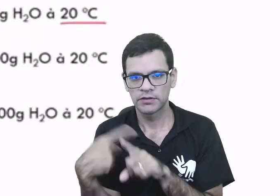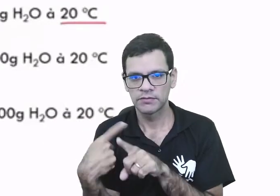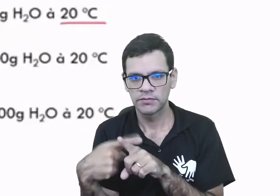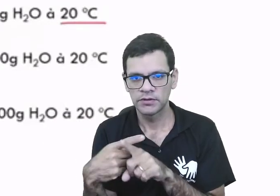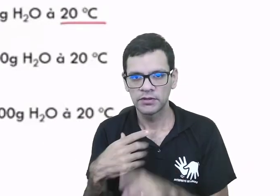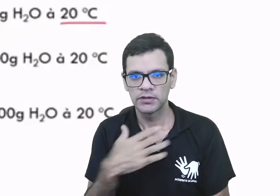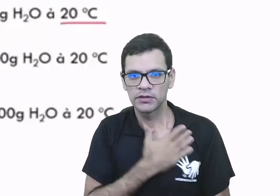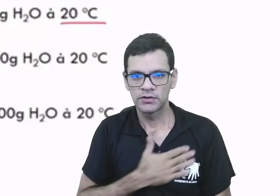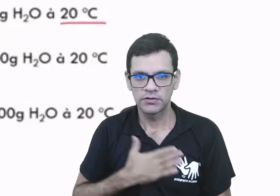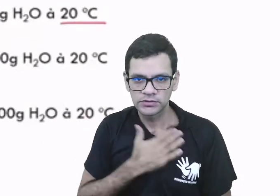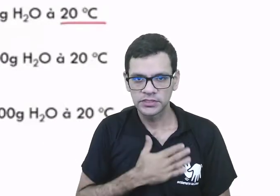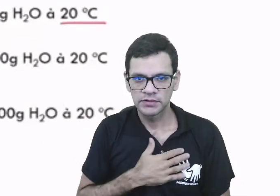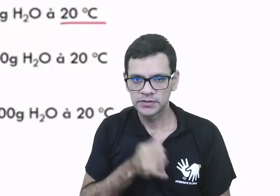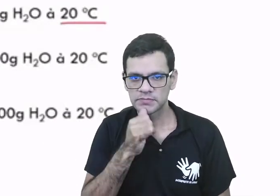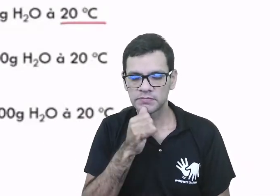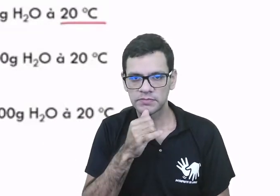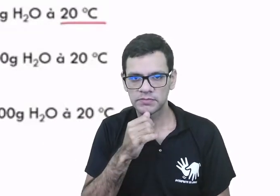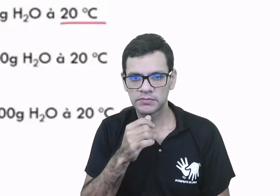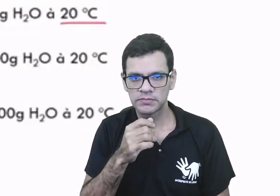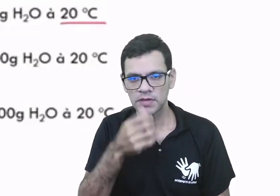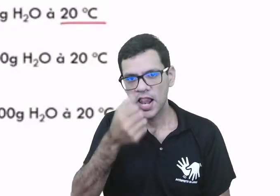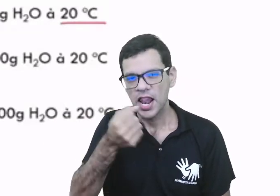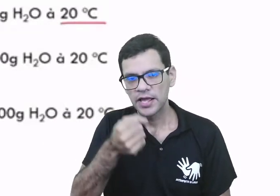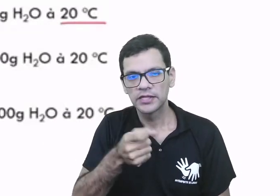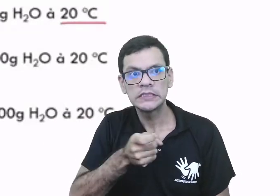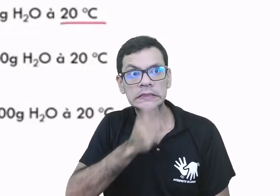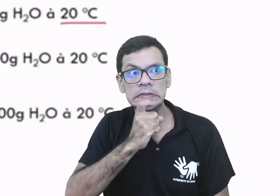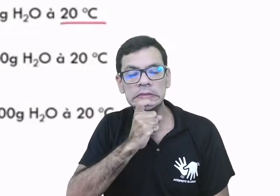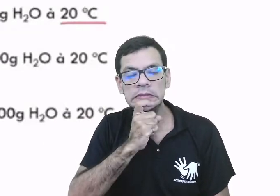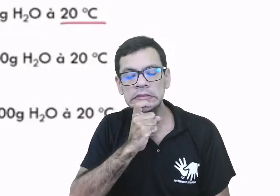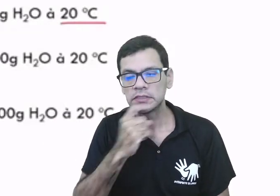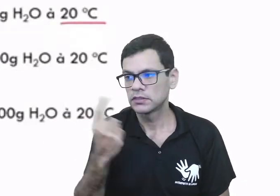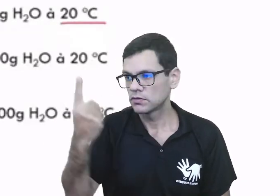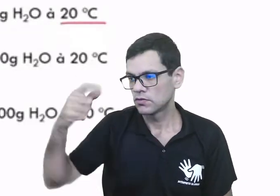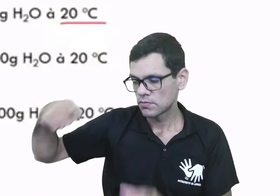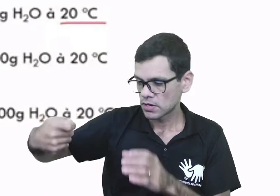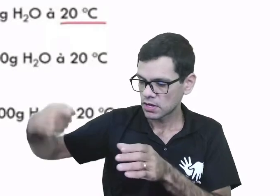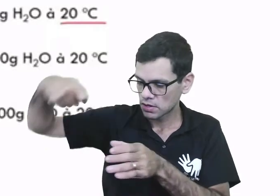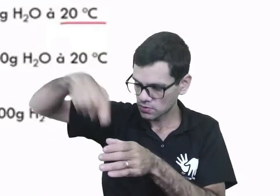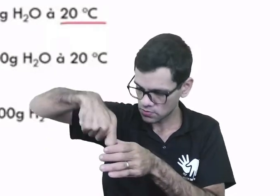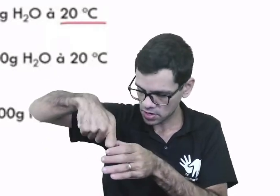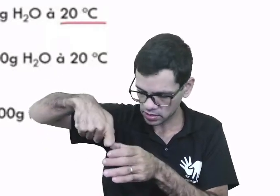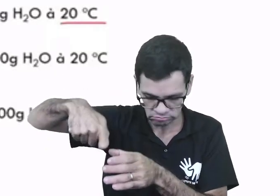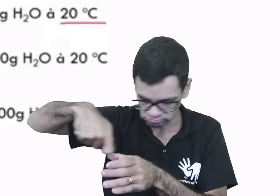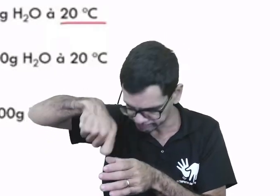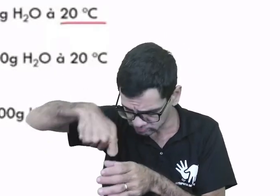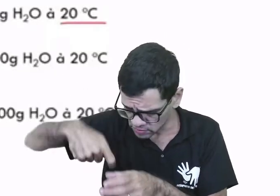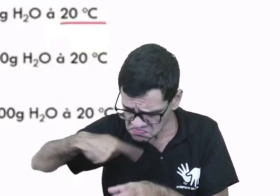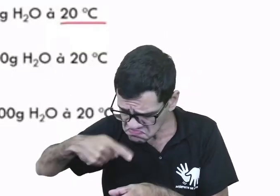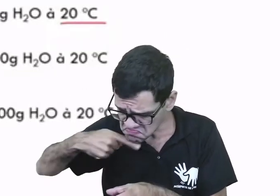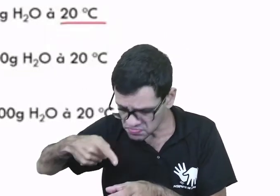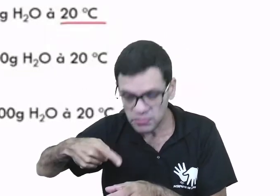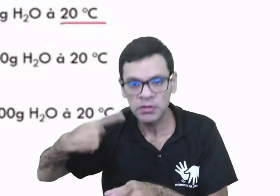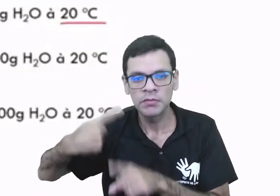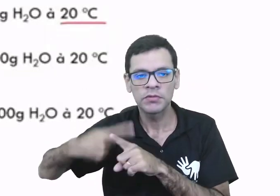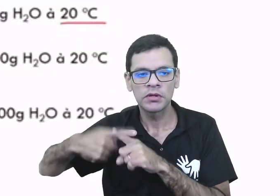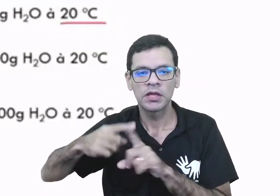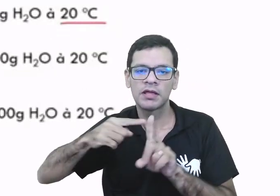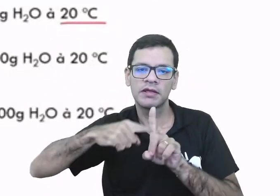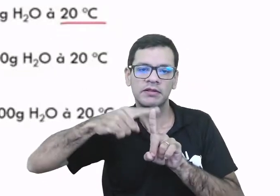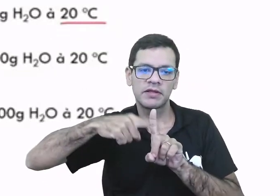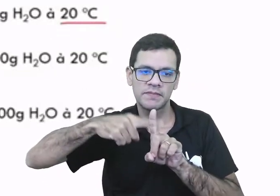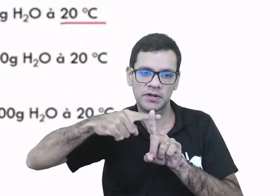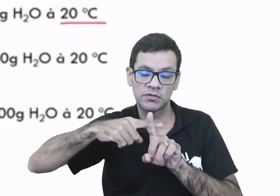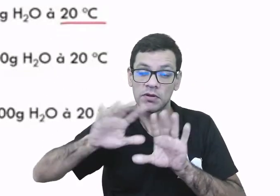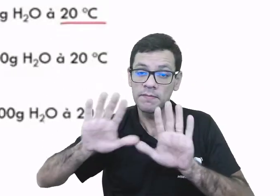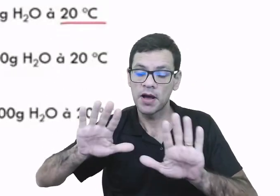gostava de tomar o leite gelado. E você colocava uma colher e ele não ia. Porque a temperatura tem uma influência direta.